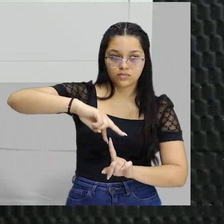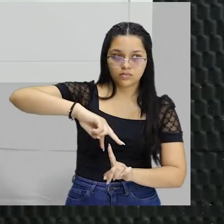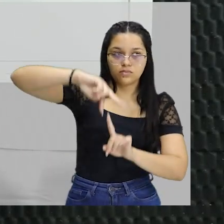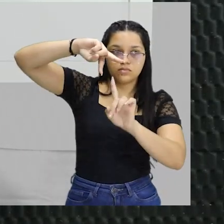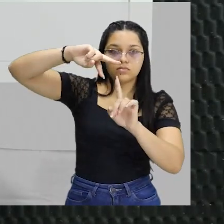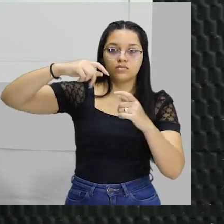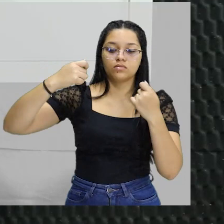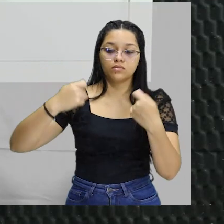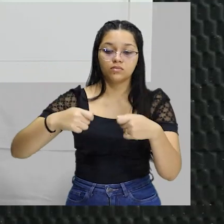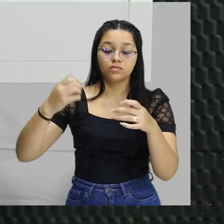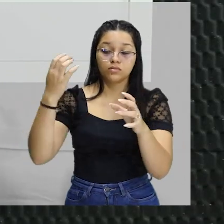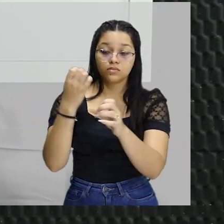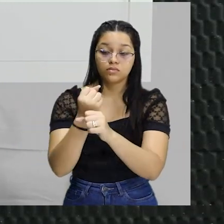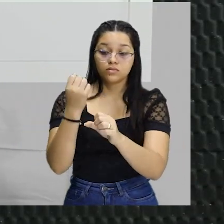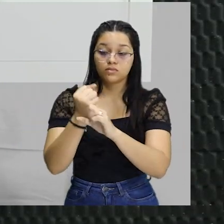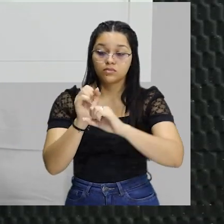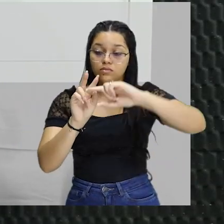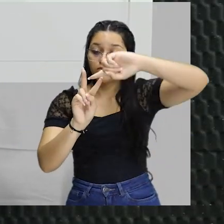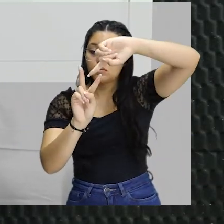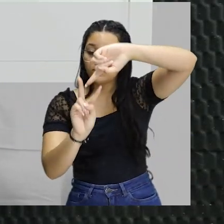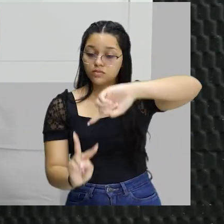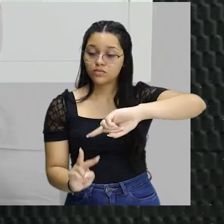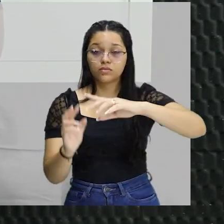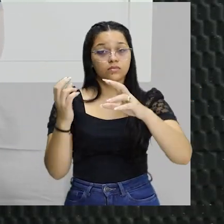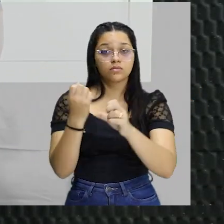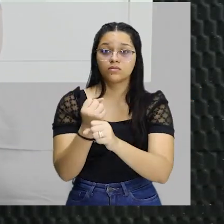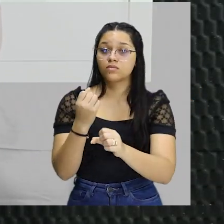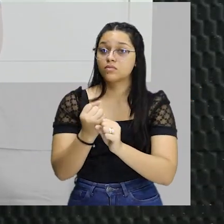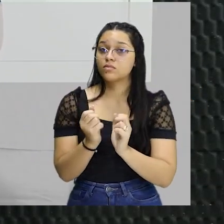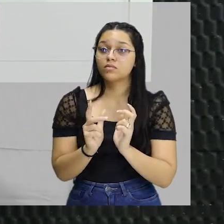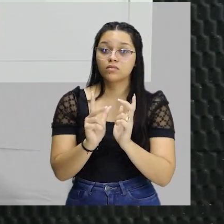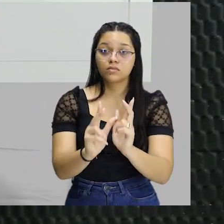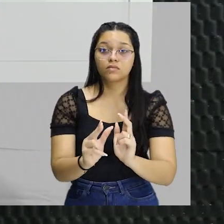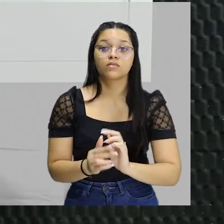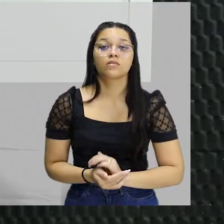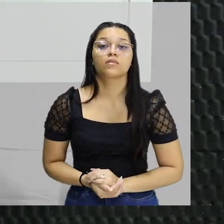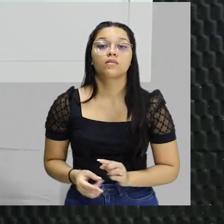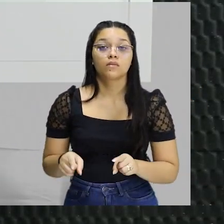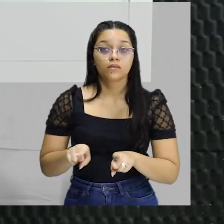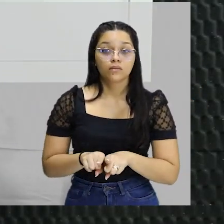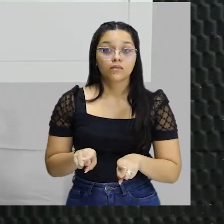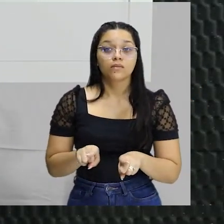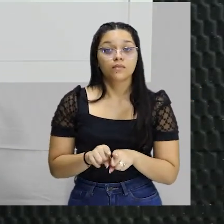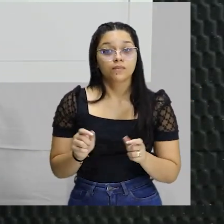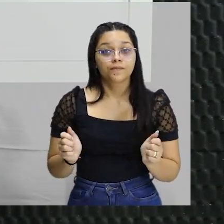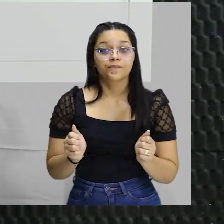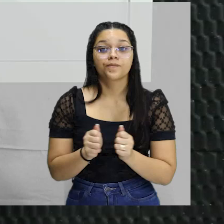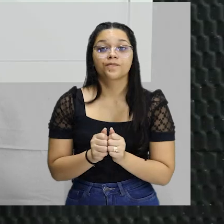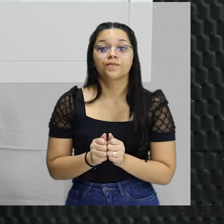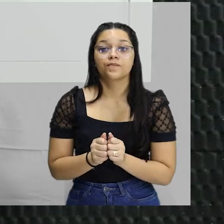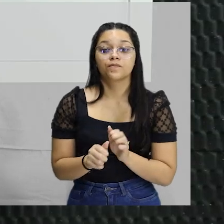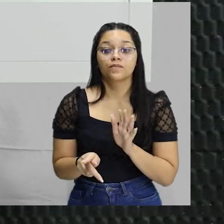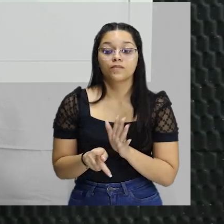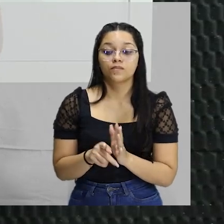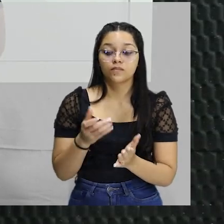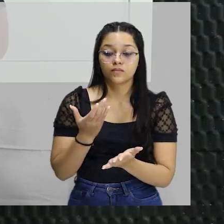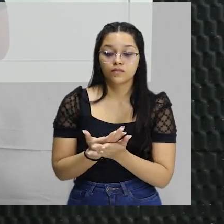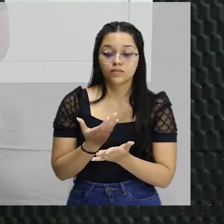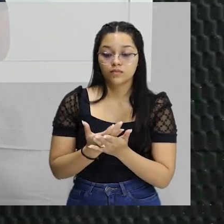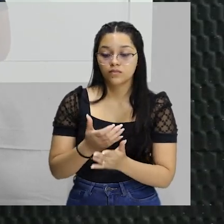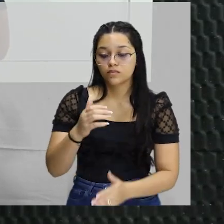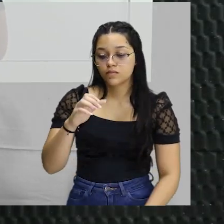tem que ser igual às forças que apontam para baixo, certo? Isso também faz parte do estudo da